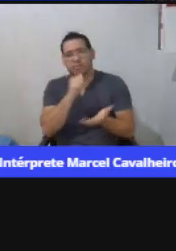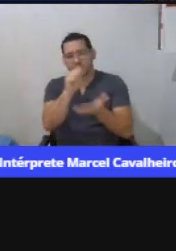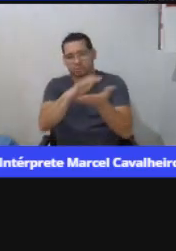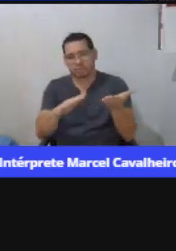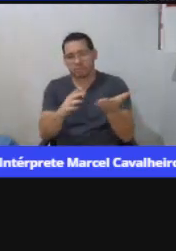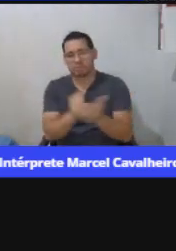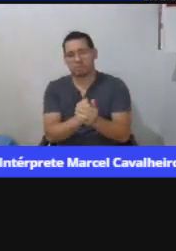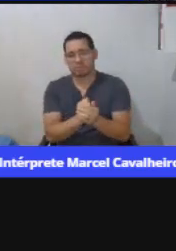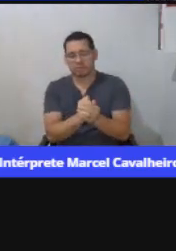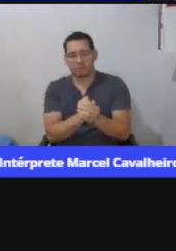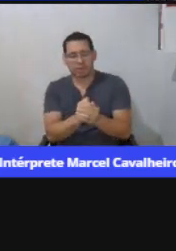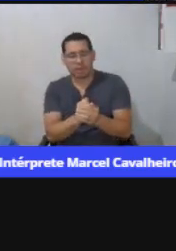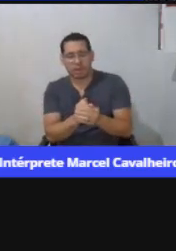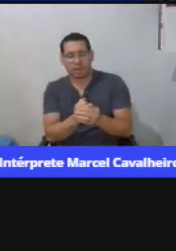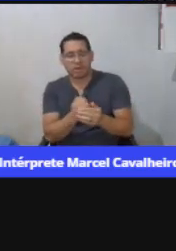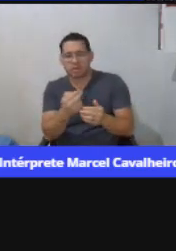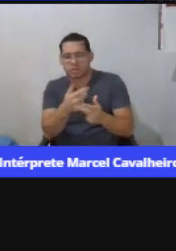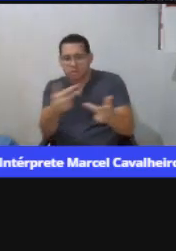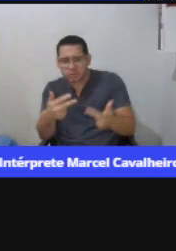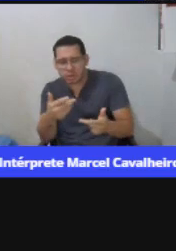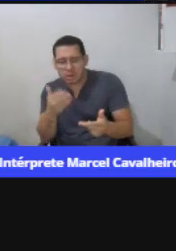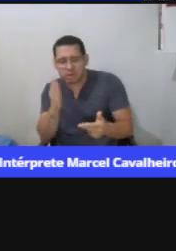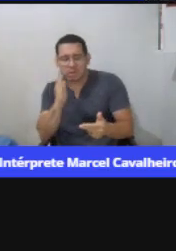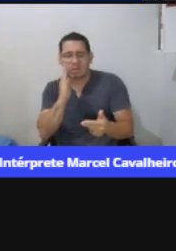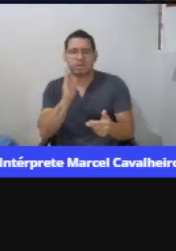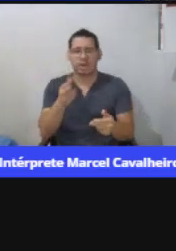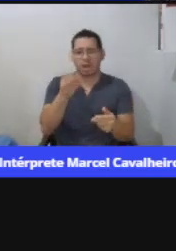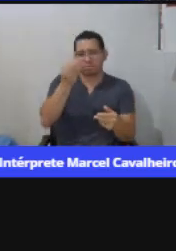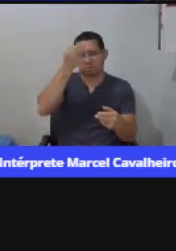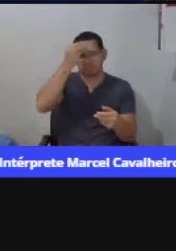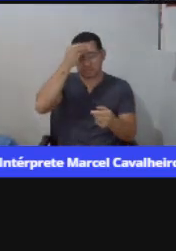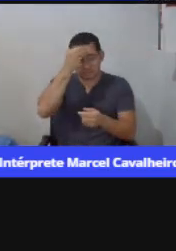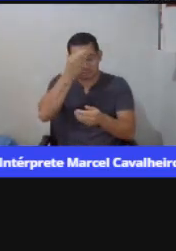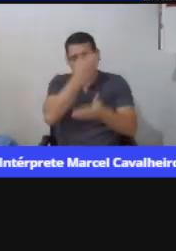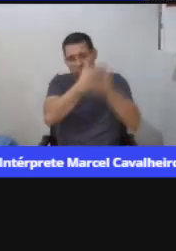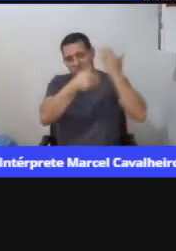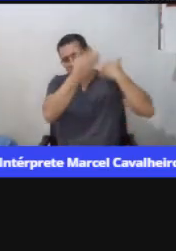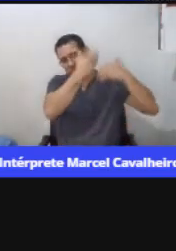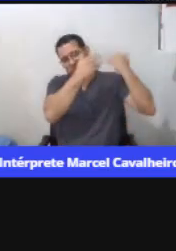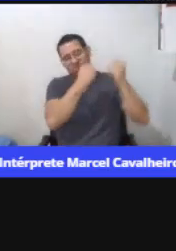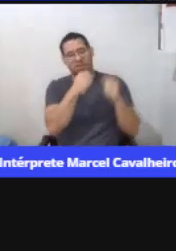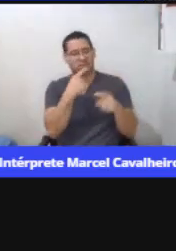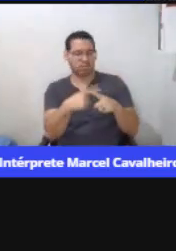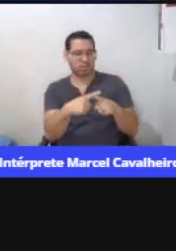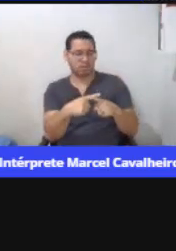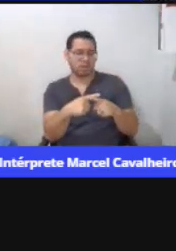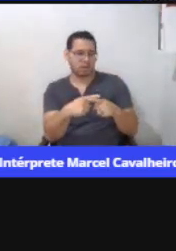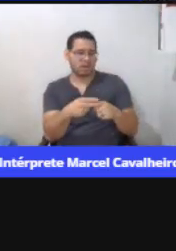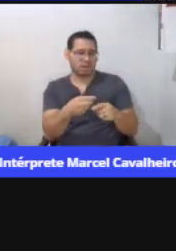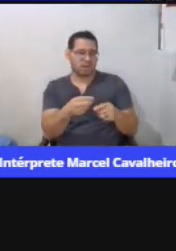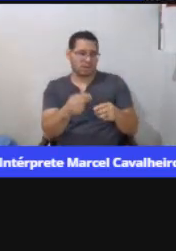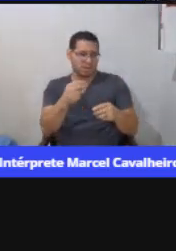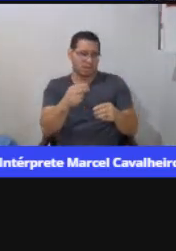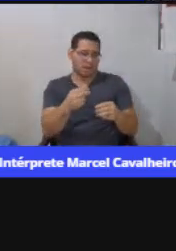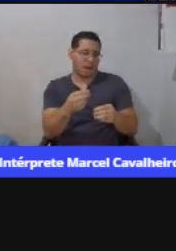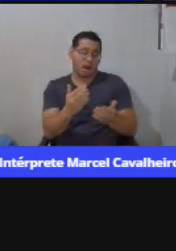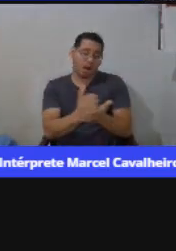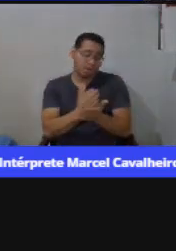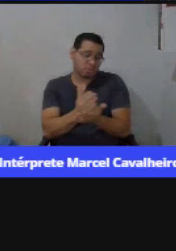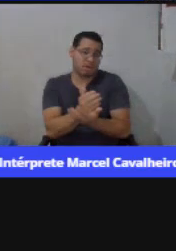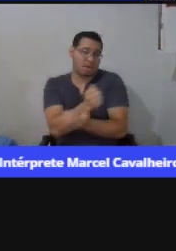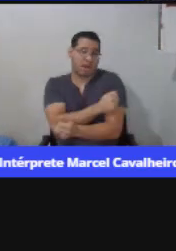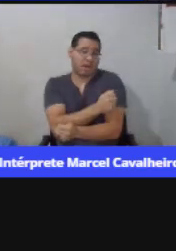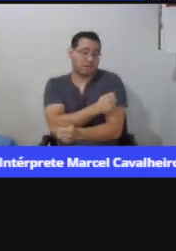conhecimentos prévios desses alunos, porque eles estavam na educação infantil, alguns e nem todos, né? A gente